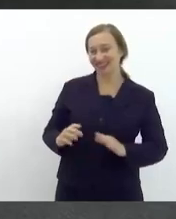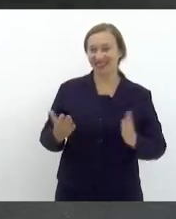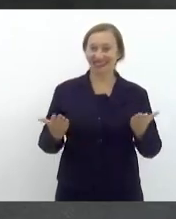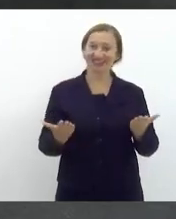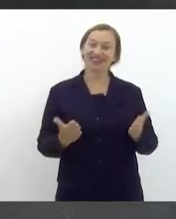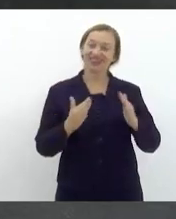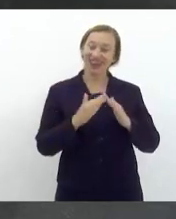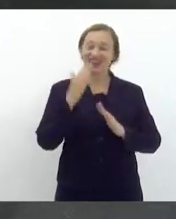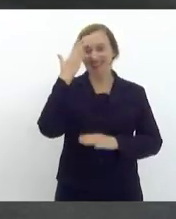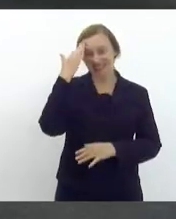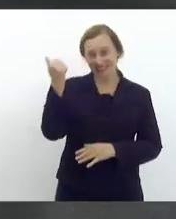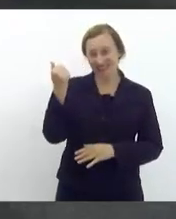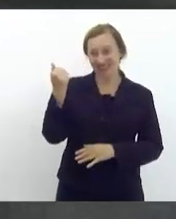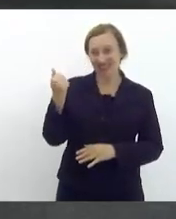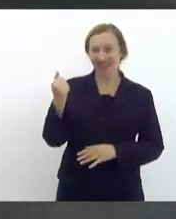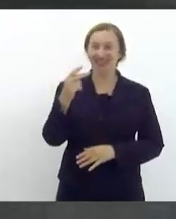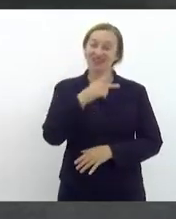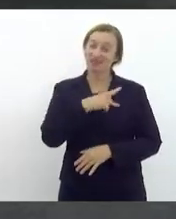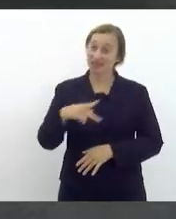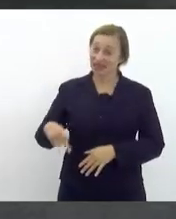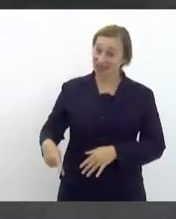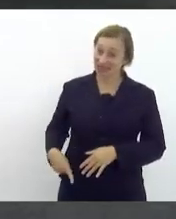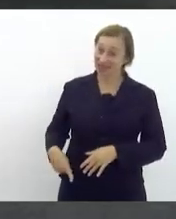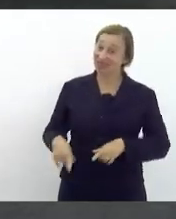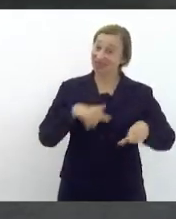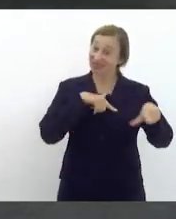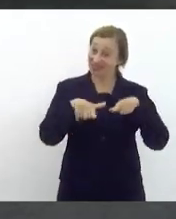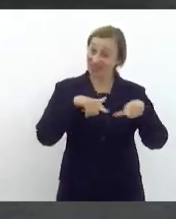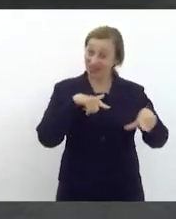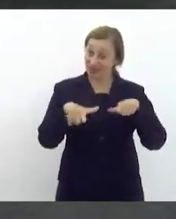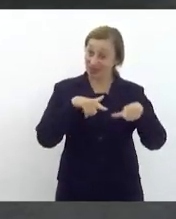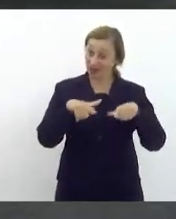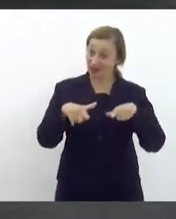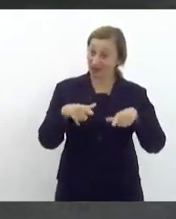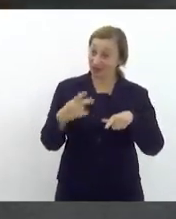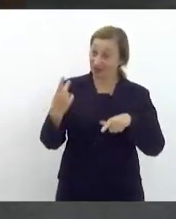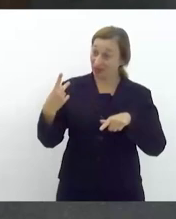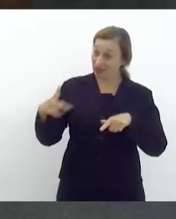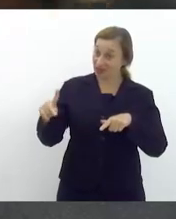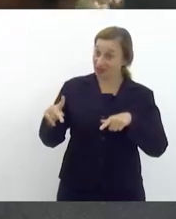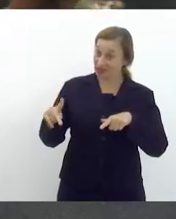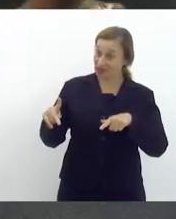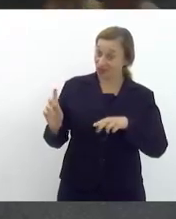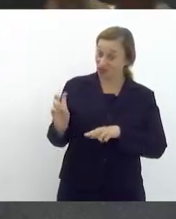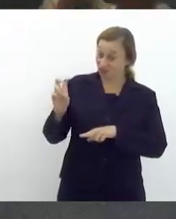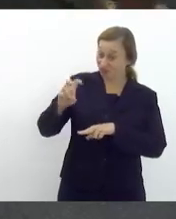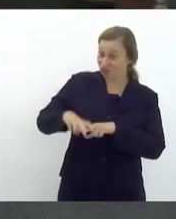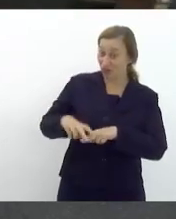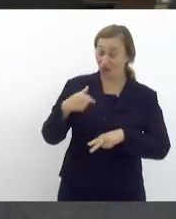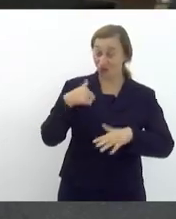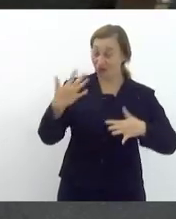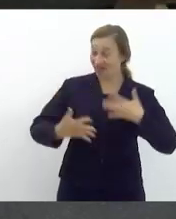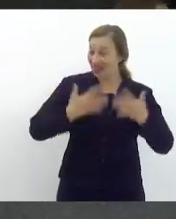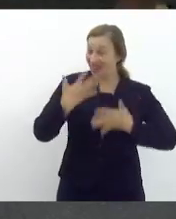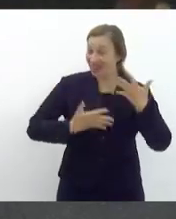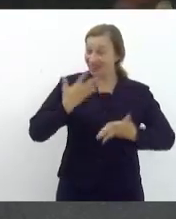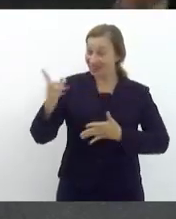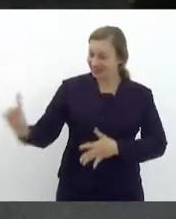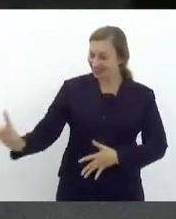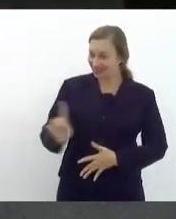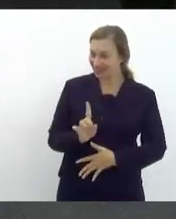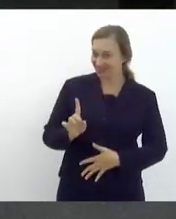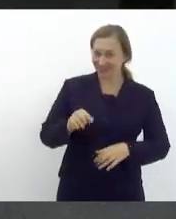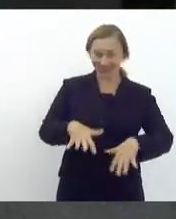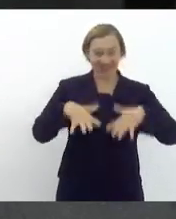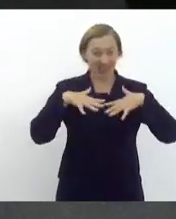e quando sei que a presidência dos trabalhos está sobre a sua Batuta eu venho mais animada entusiasmada pro